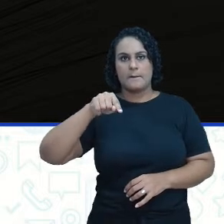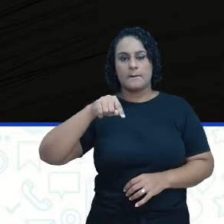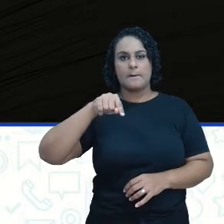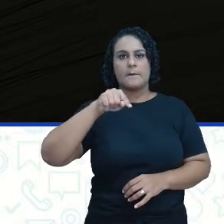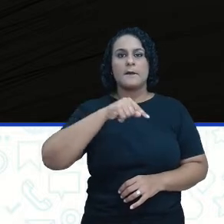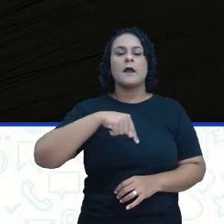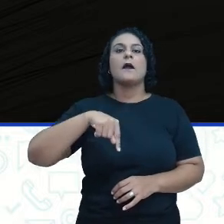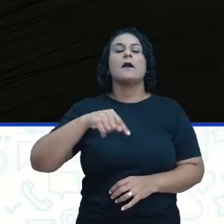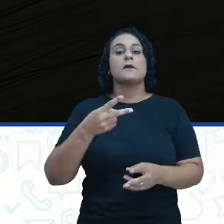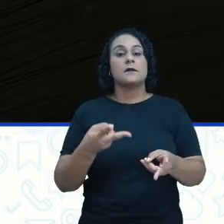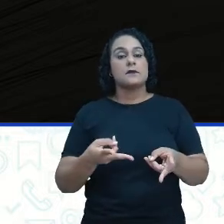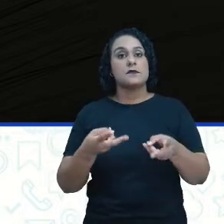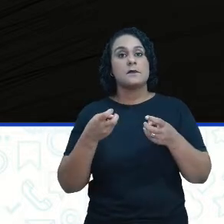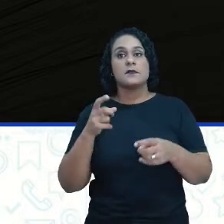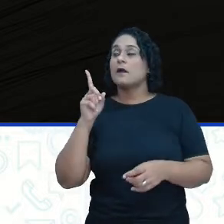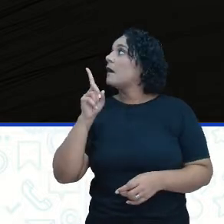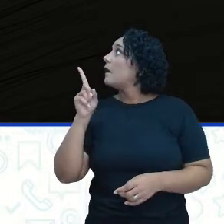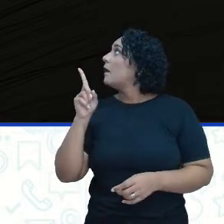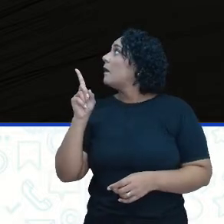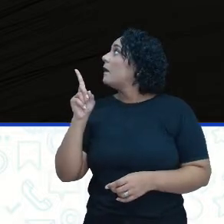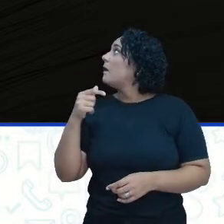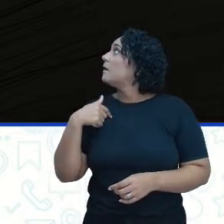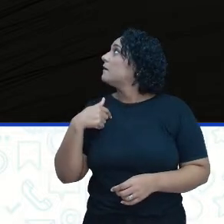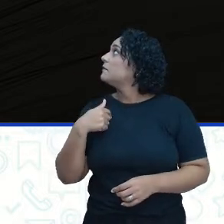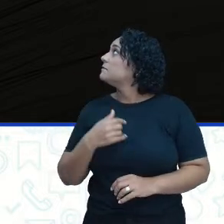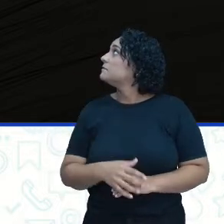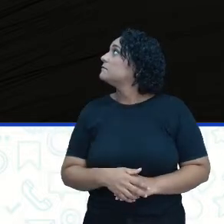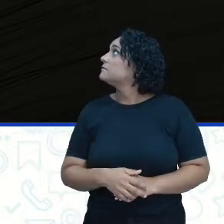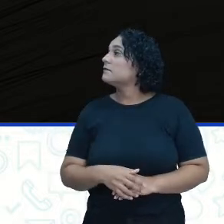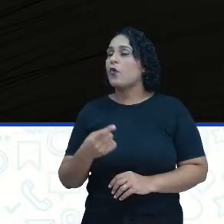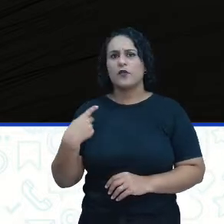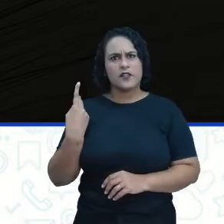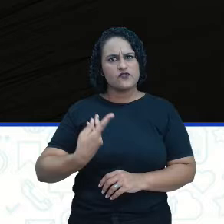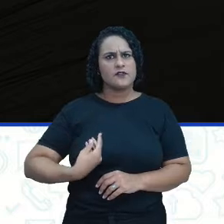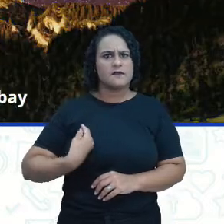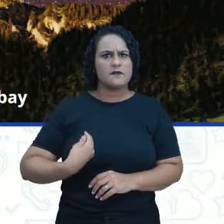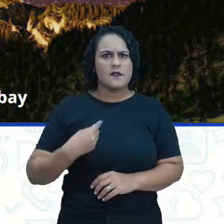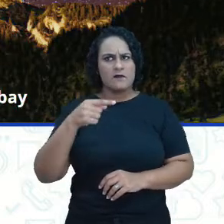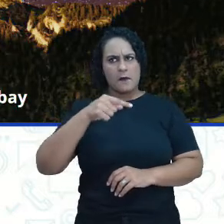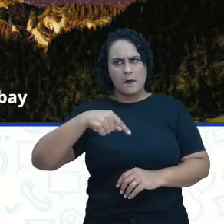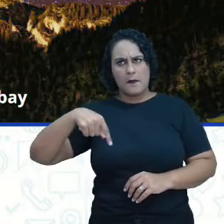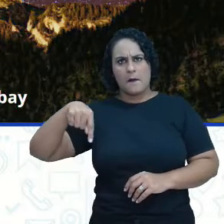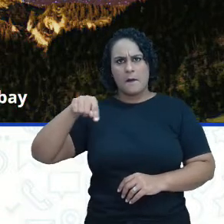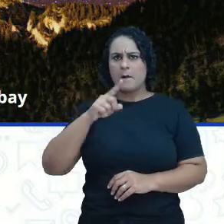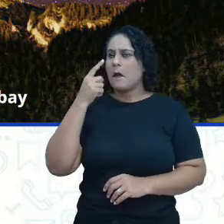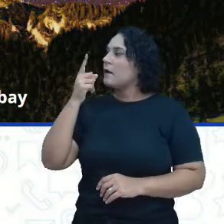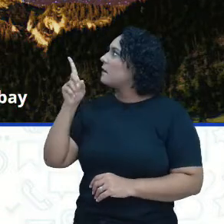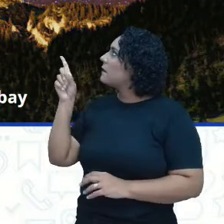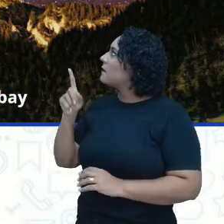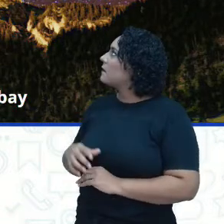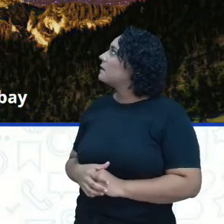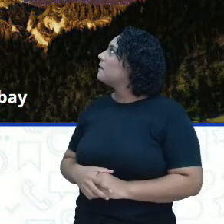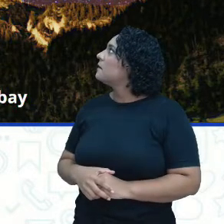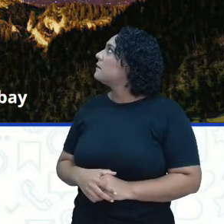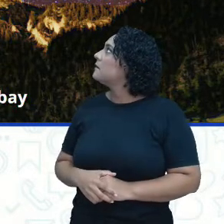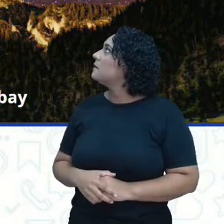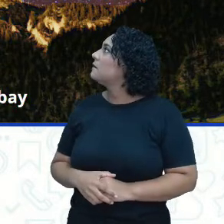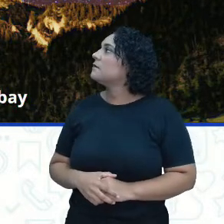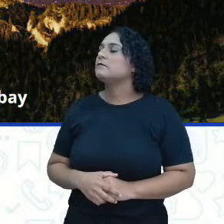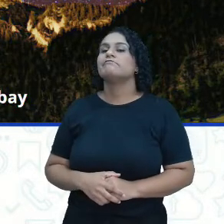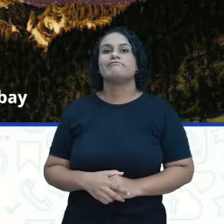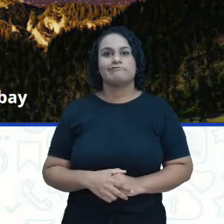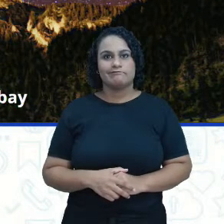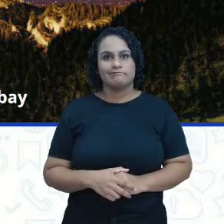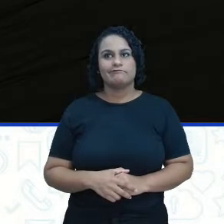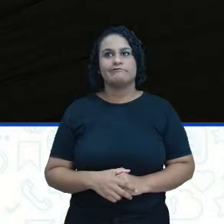que a gente está vendo é o braço onde a gente tá certo? O braço que a gente vê aqui, ó, da Terra, é o braço onde a gente se encontra. A gente tá